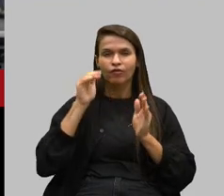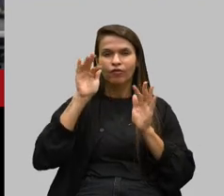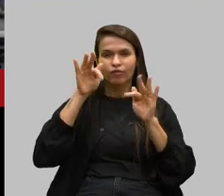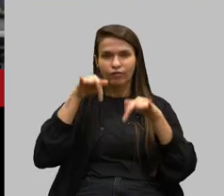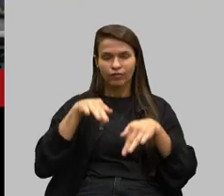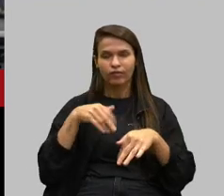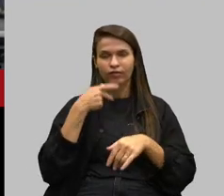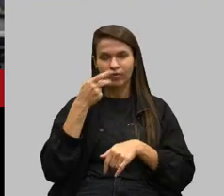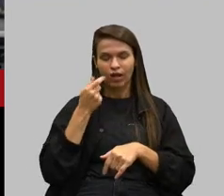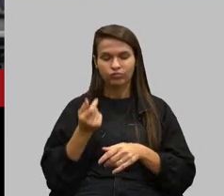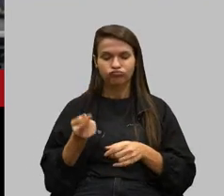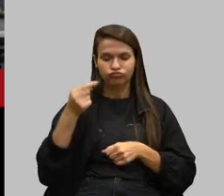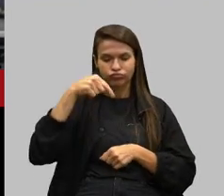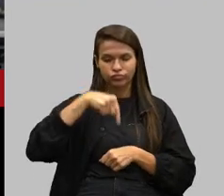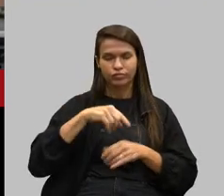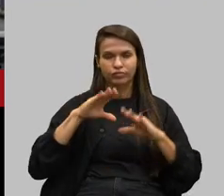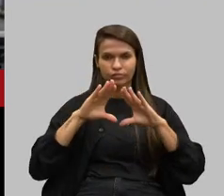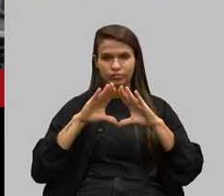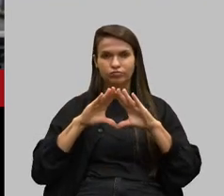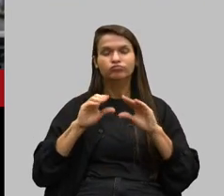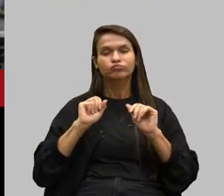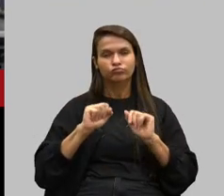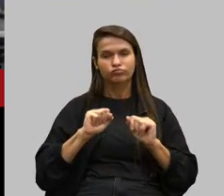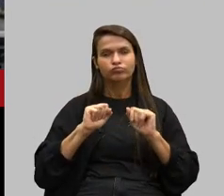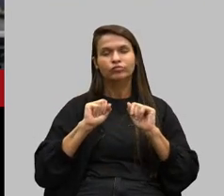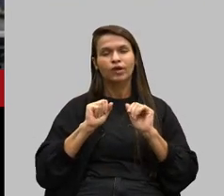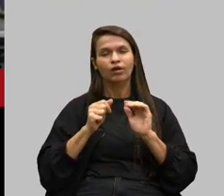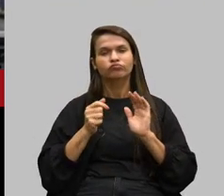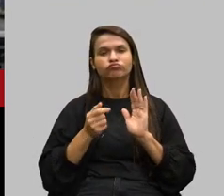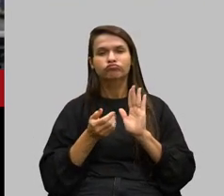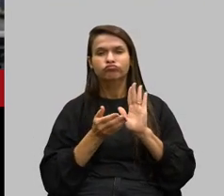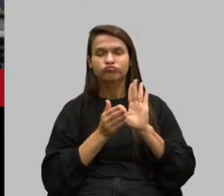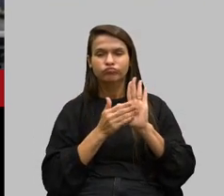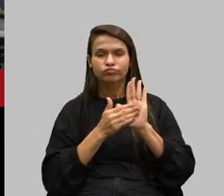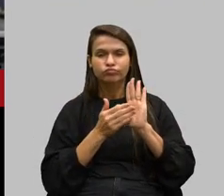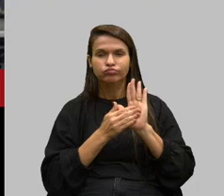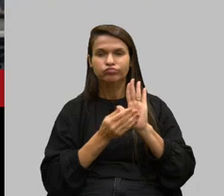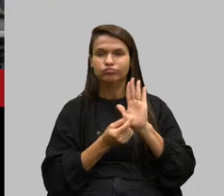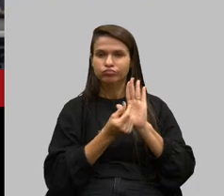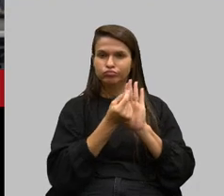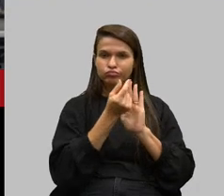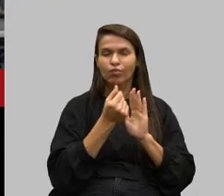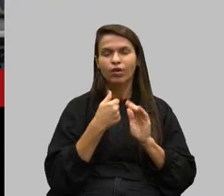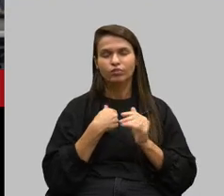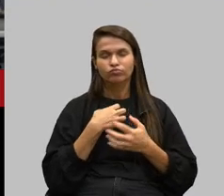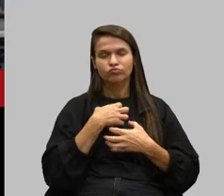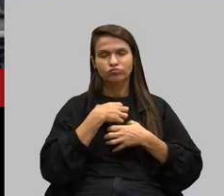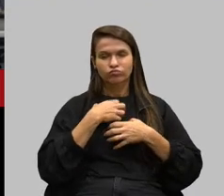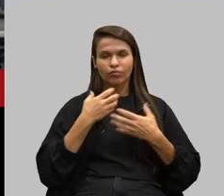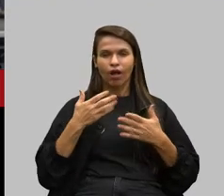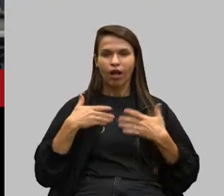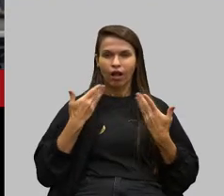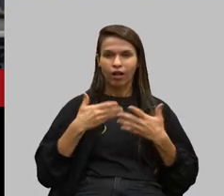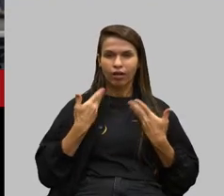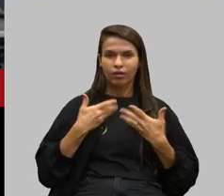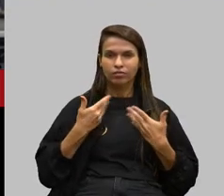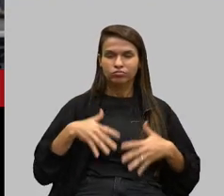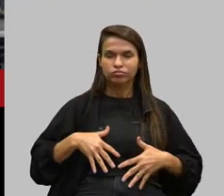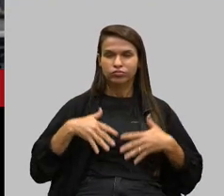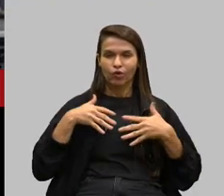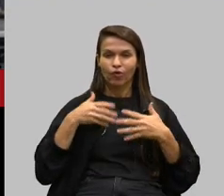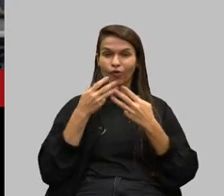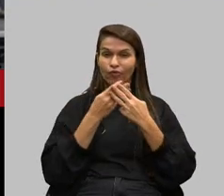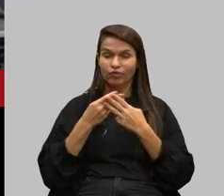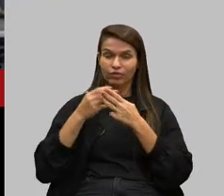à Assembleia poder prestar contas é motivo de muita alegria e muita honra confesso pros senhores que é a